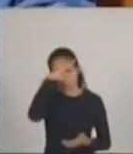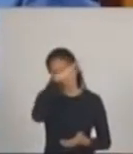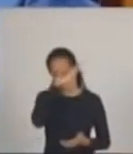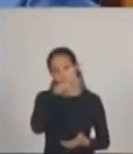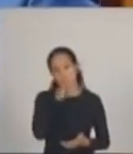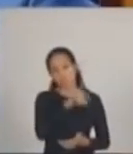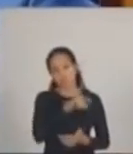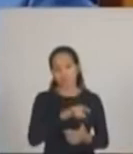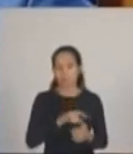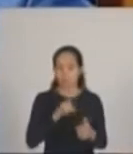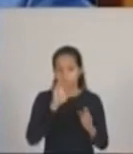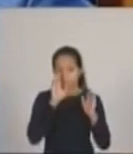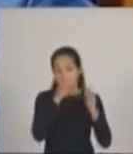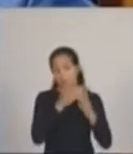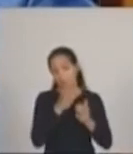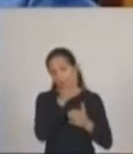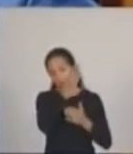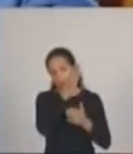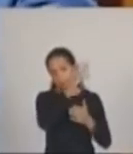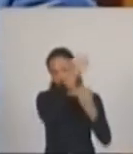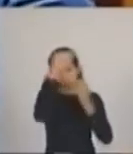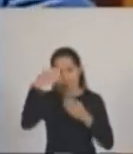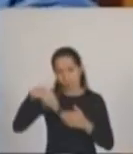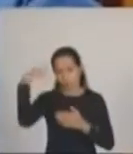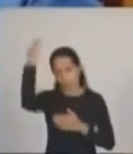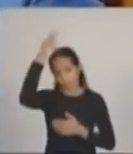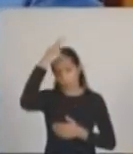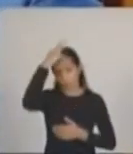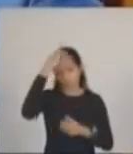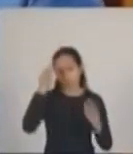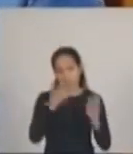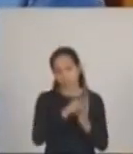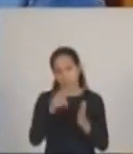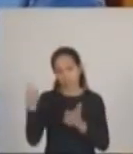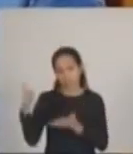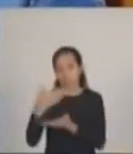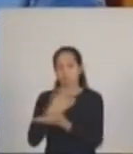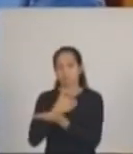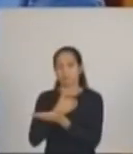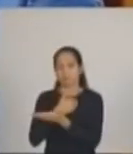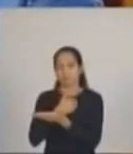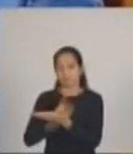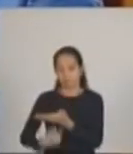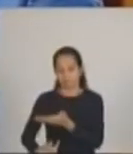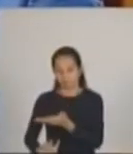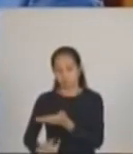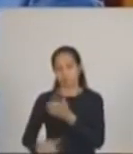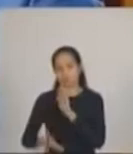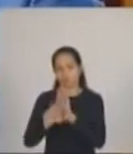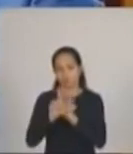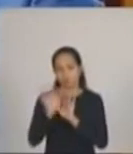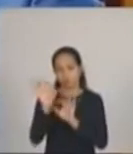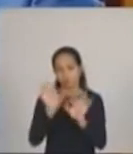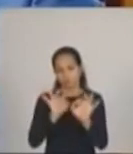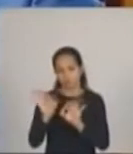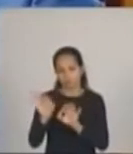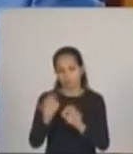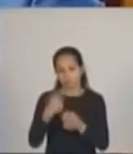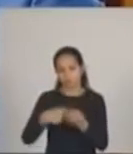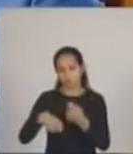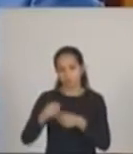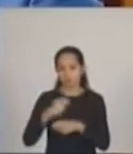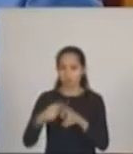trazendo para o âmbito estadual, privativa do governador, leis que dispõem sobre a organização administrativa do